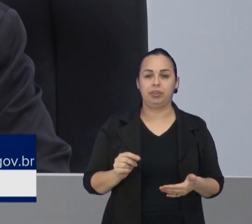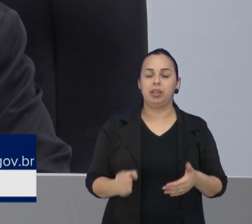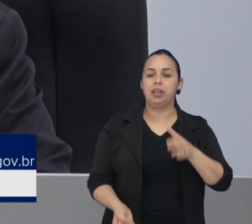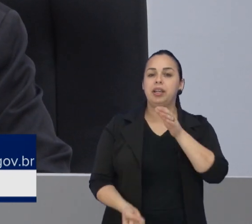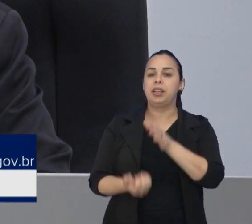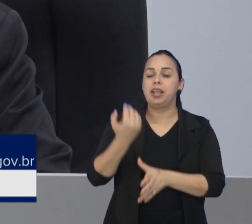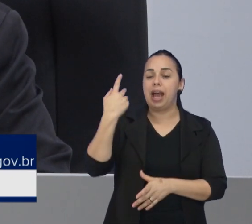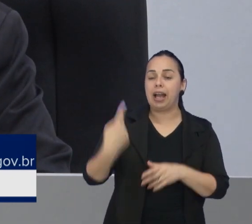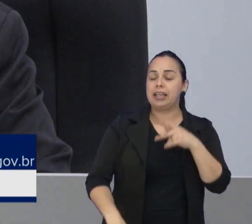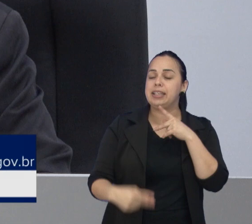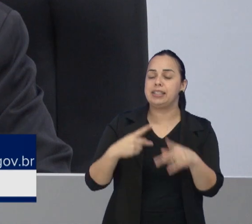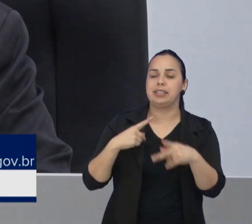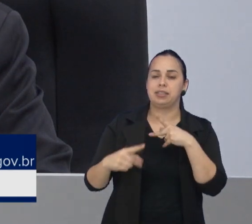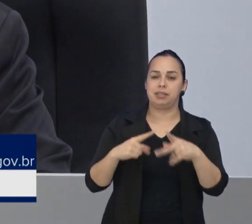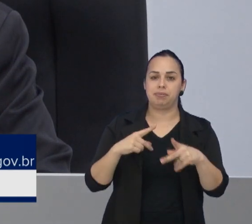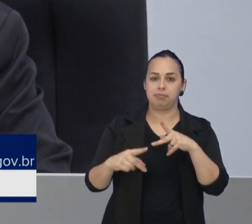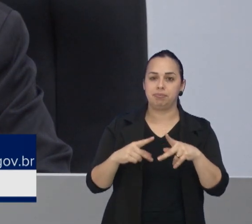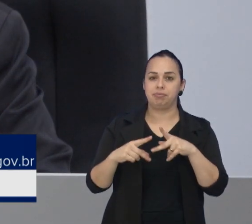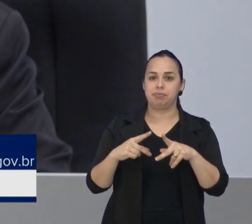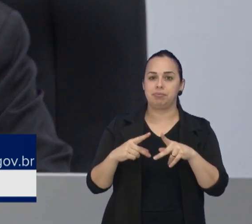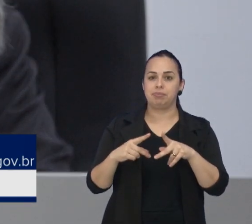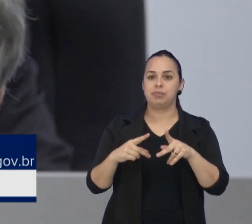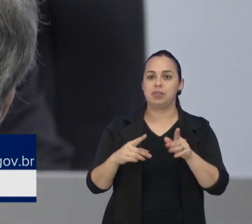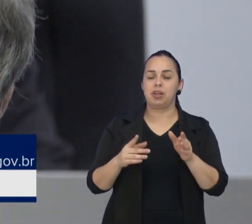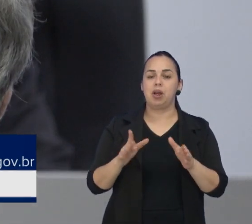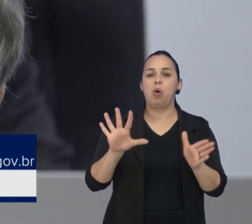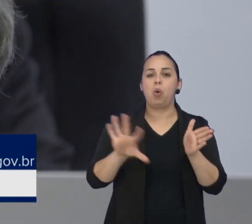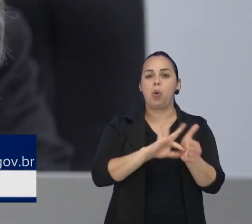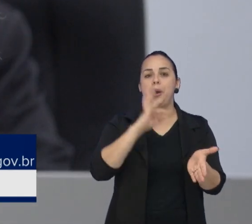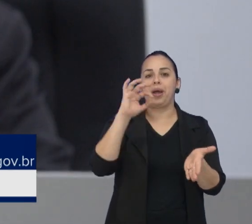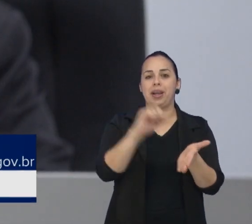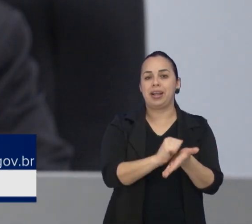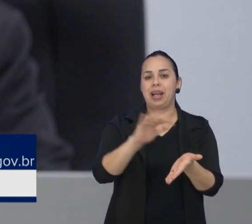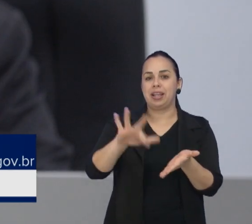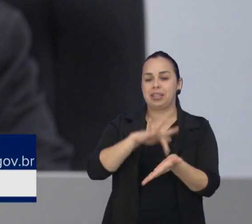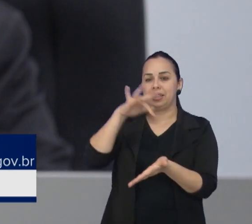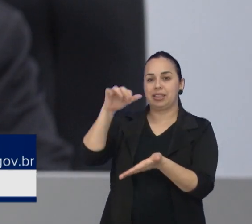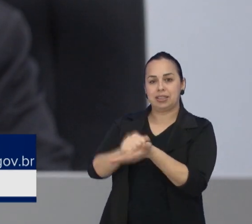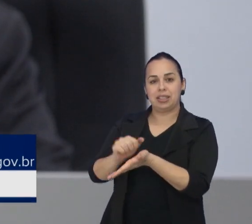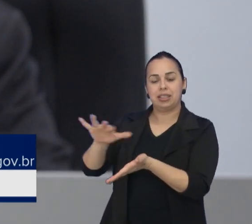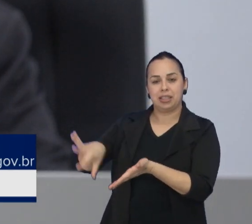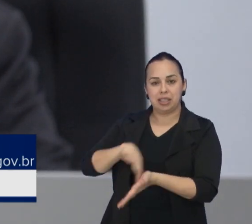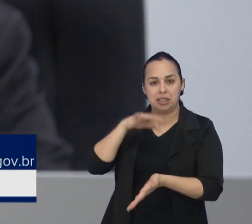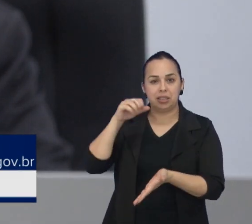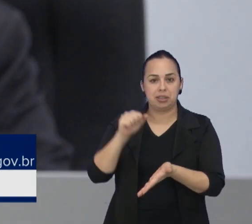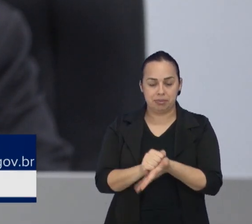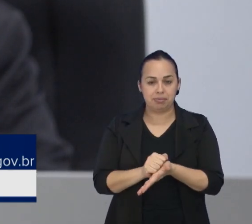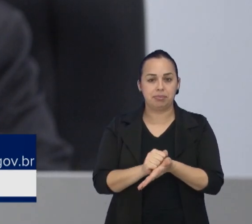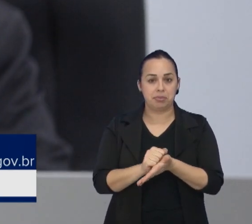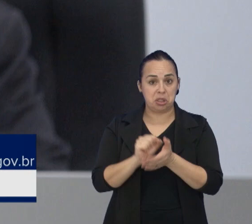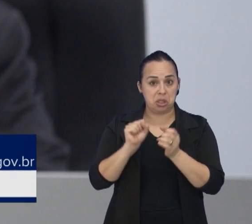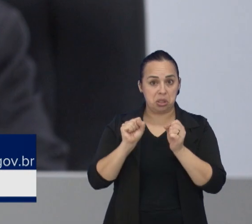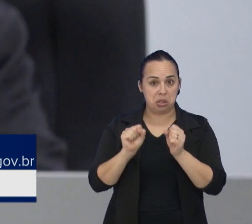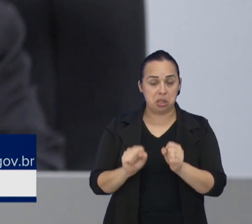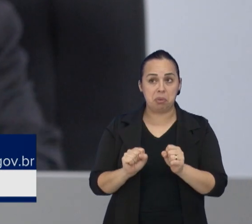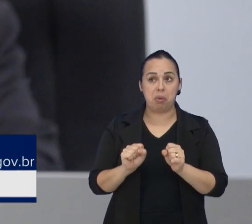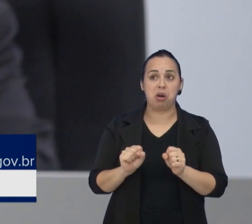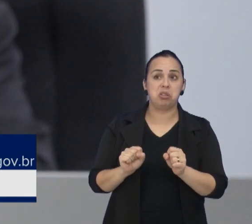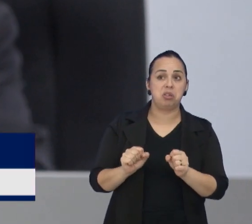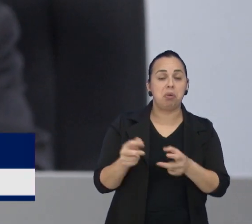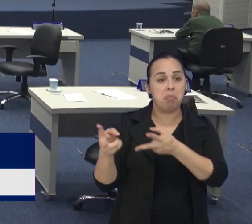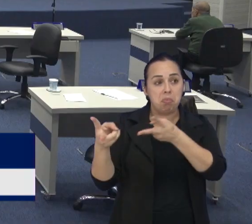no município de São José dos Campos o cadastro técnico ambiental de atividades potencialmente